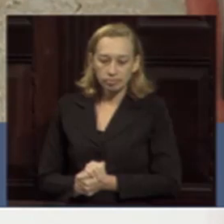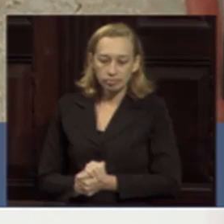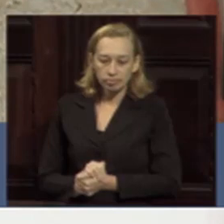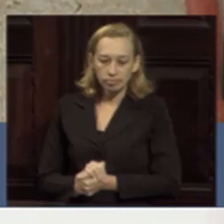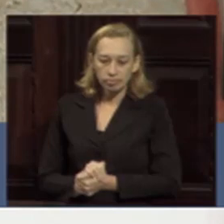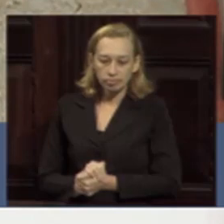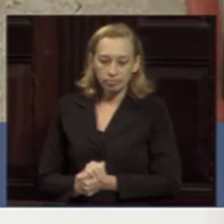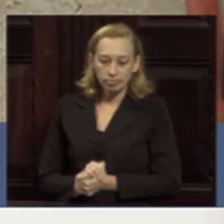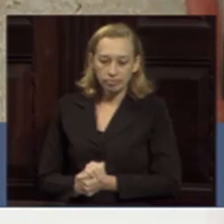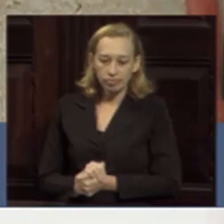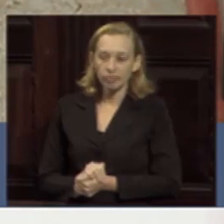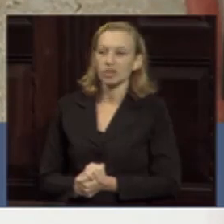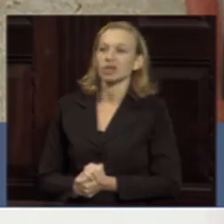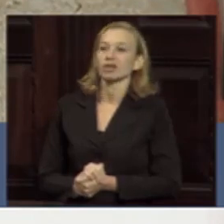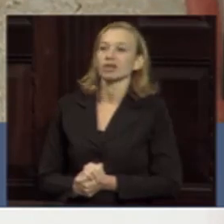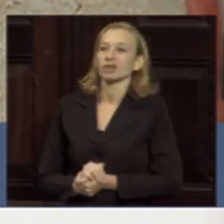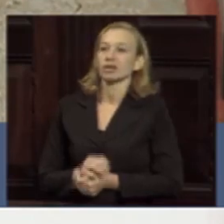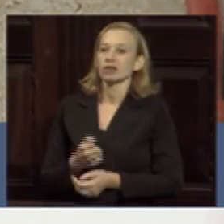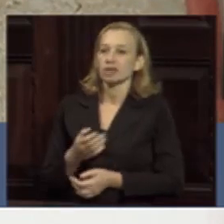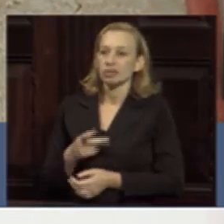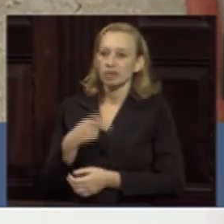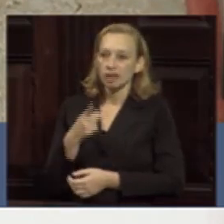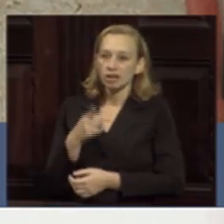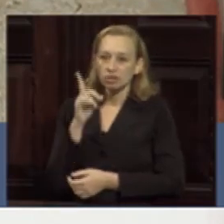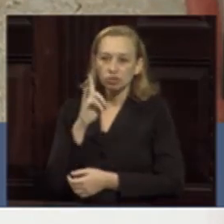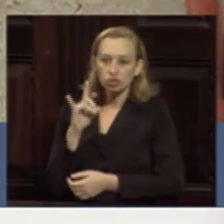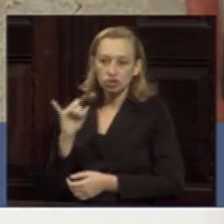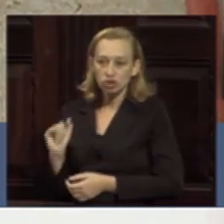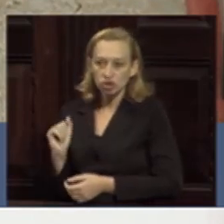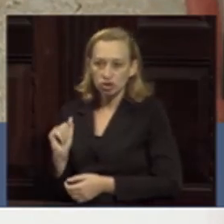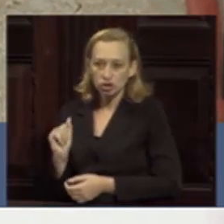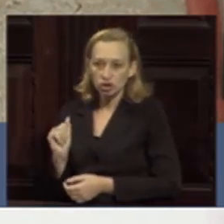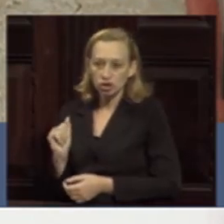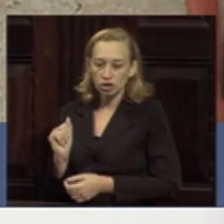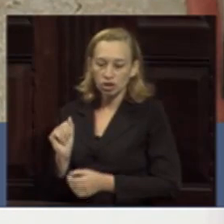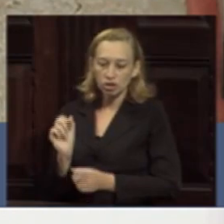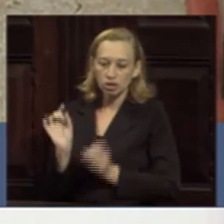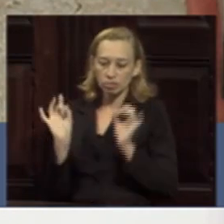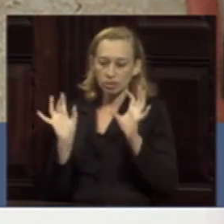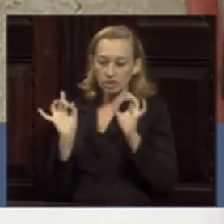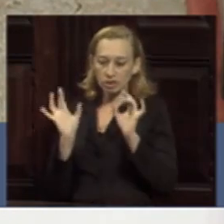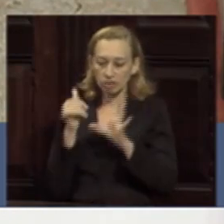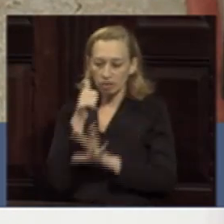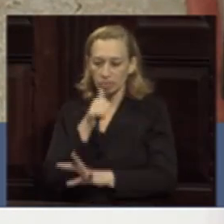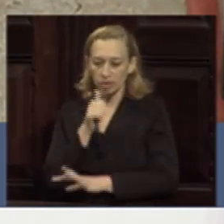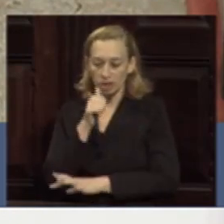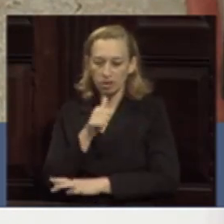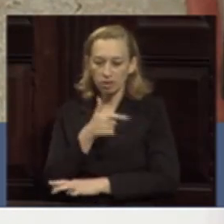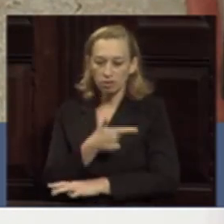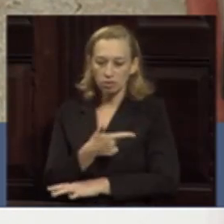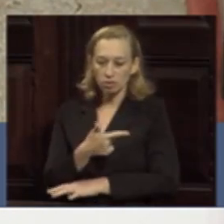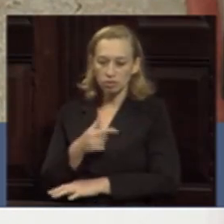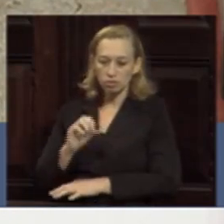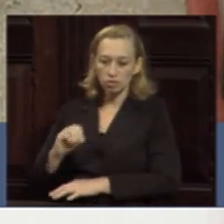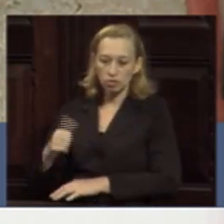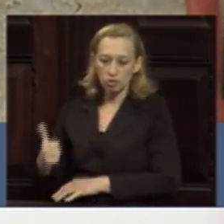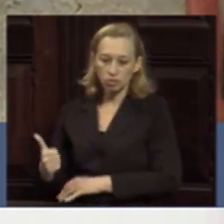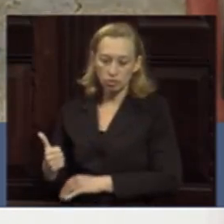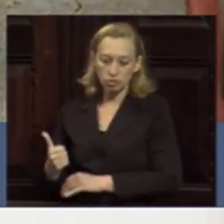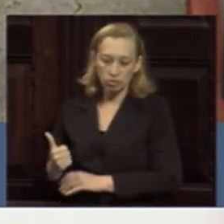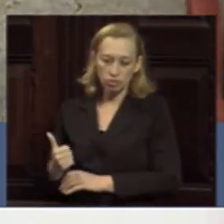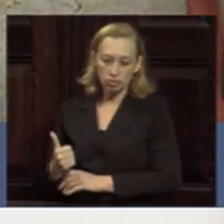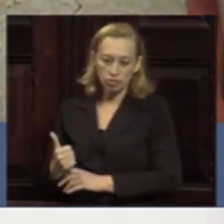Dia Internacional da Mulher, 8 de 3 de 2001, quando eu